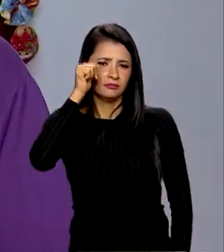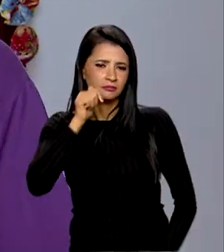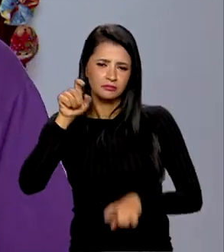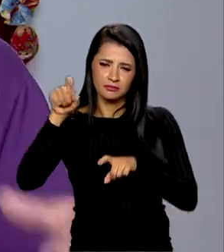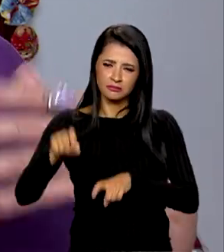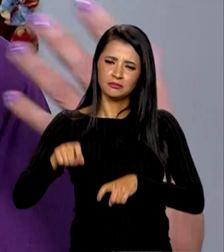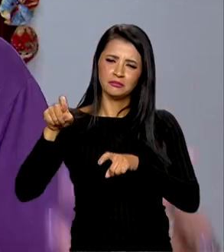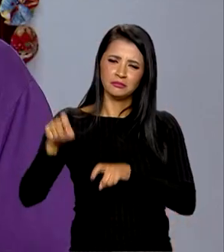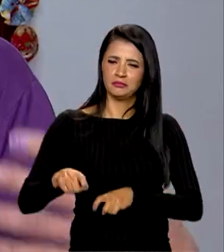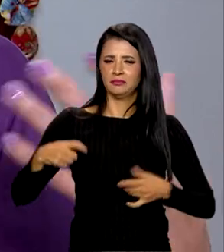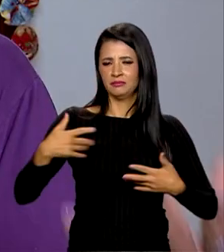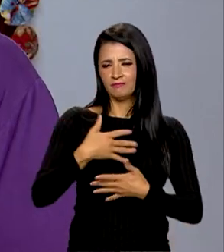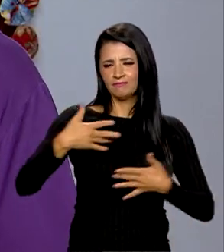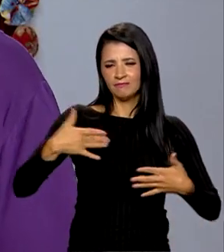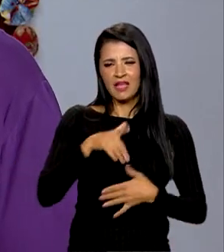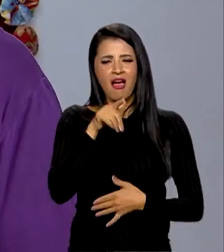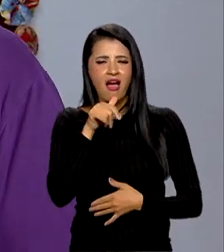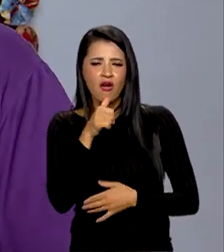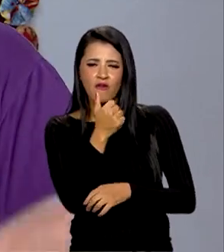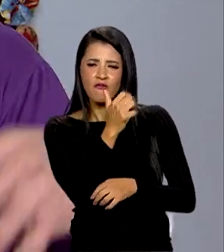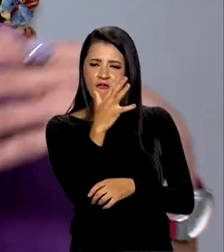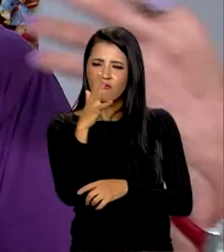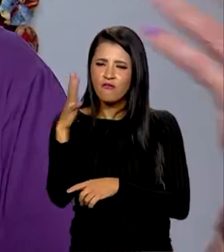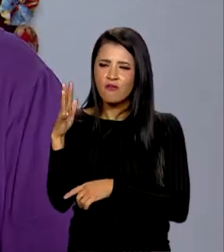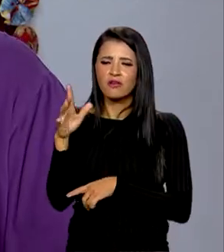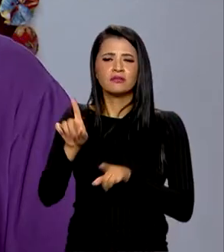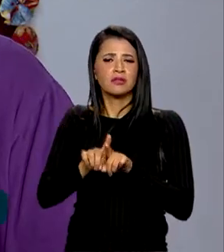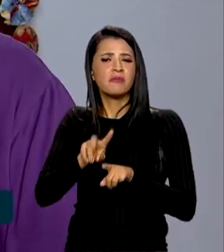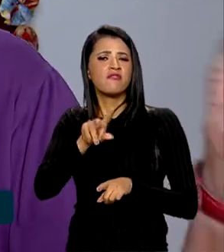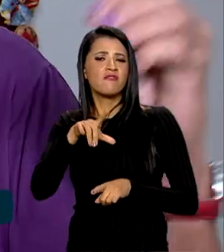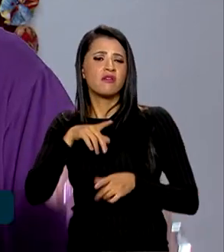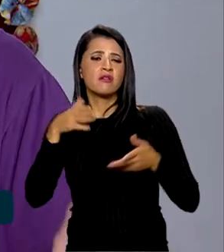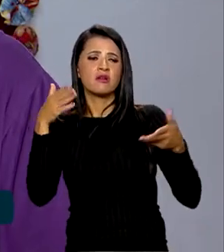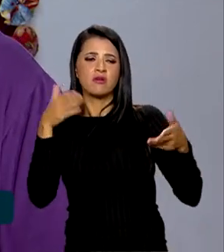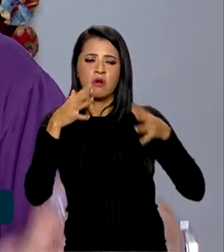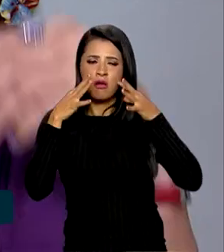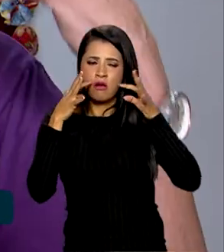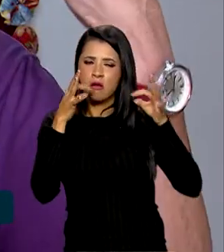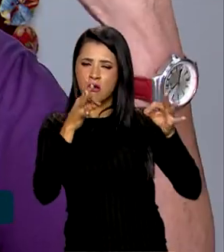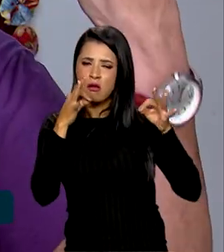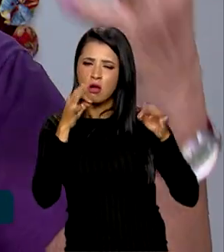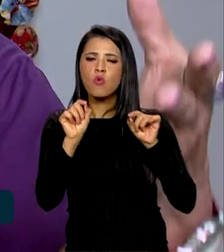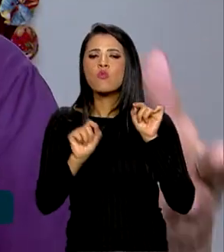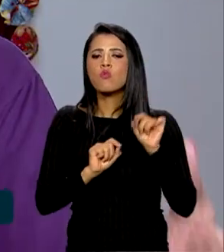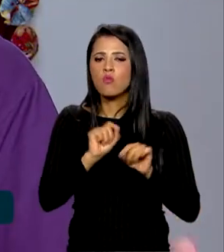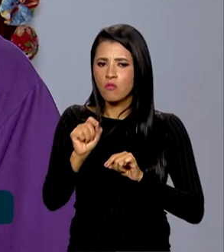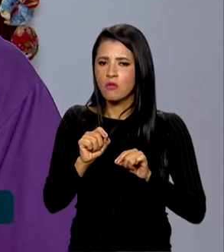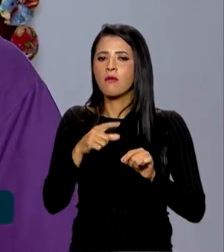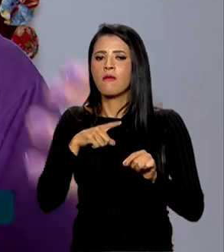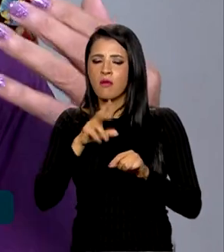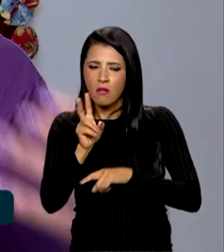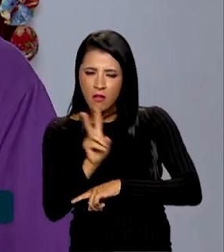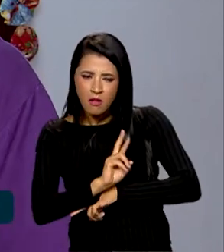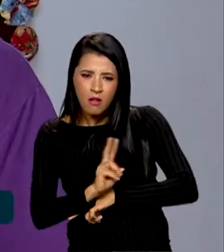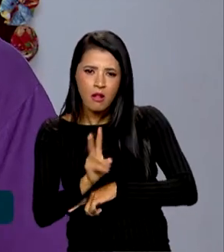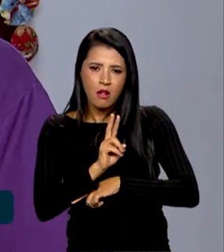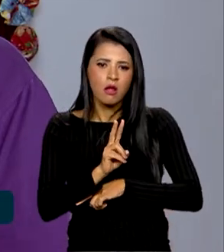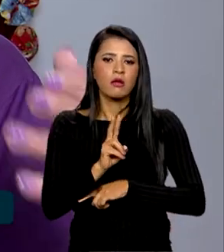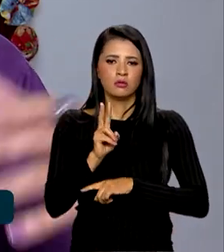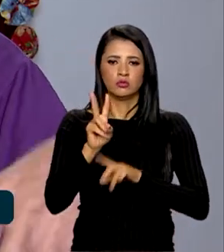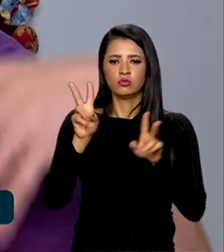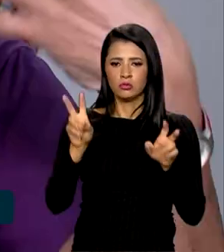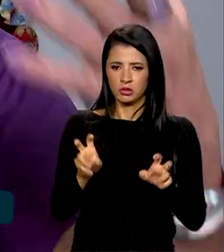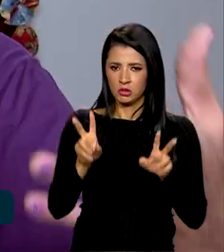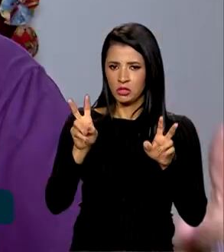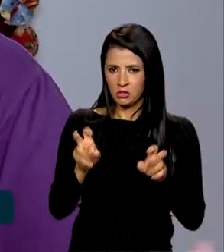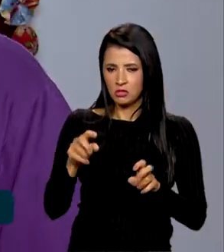da cidade, das águas, das florestas. E vamos estar atentas ao monitoramento da pauta,